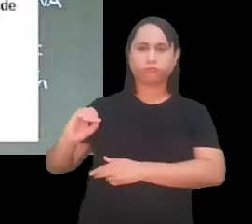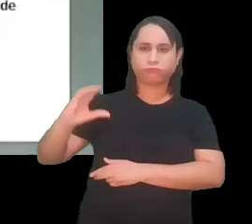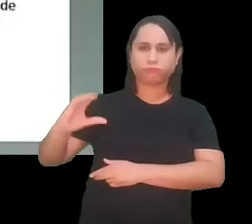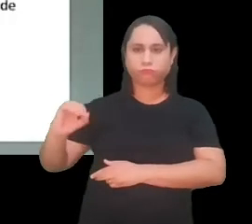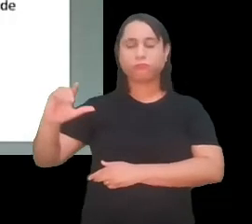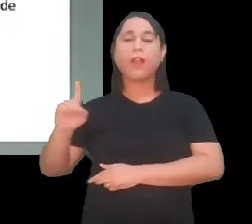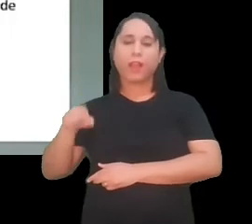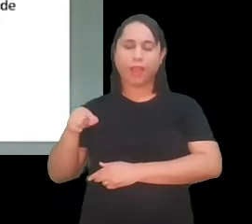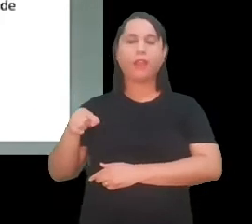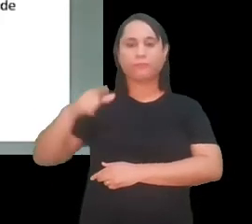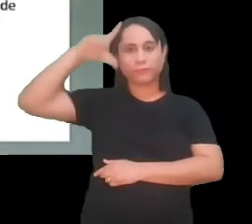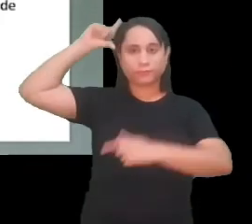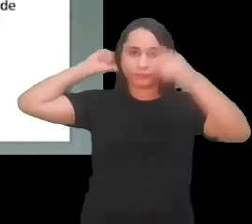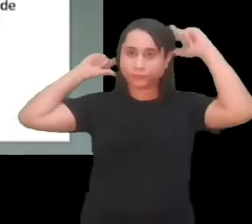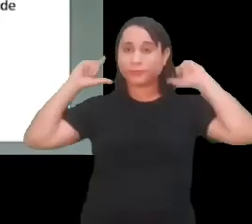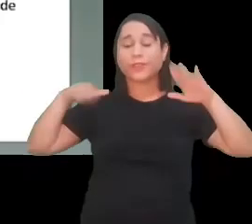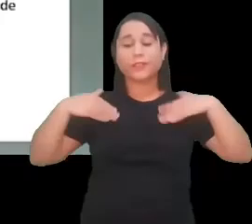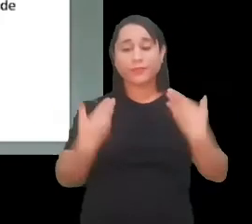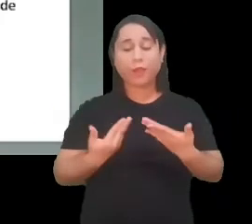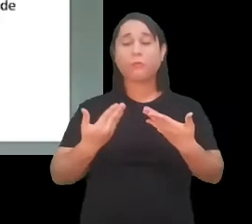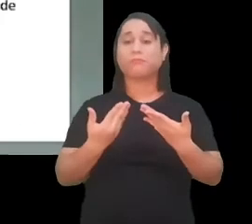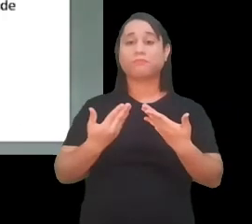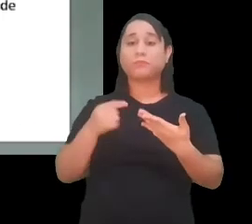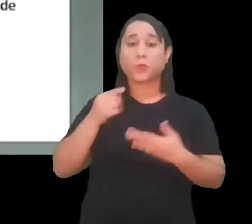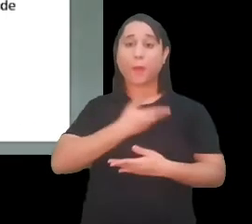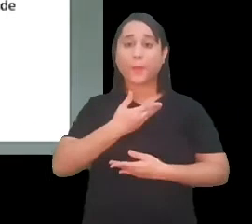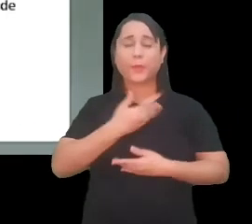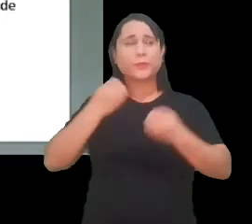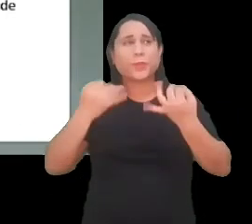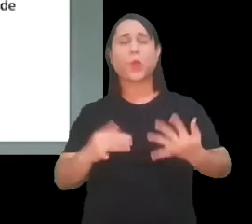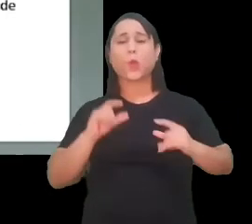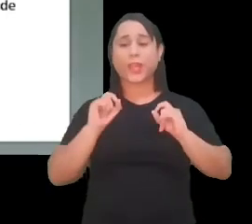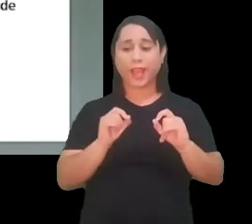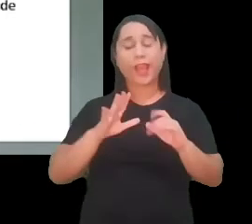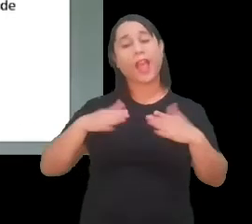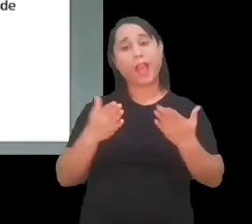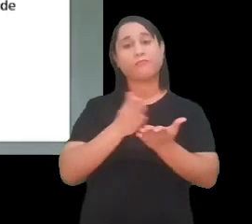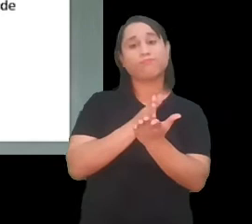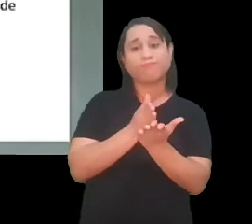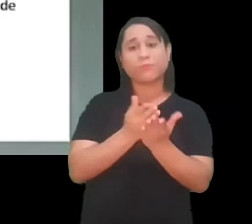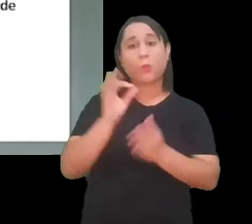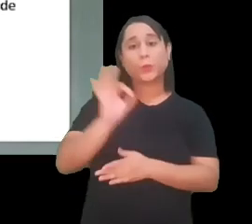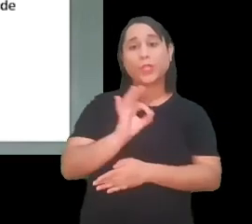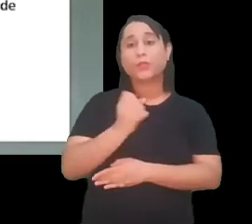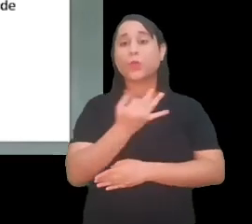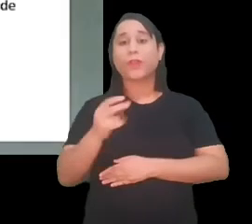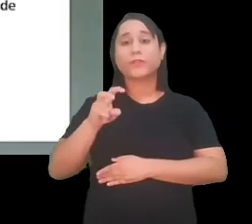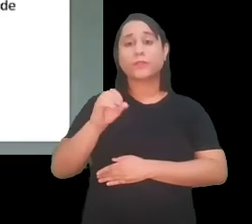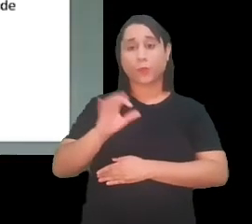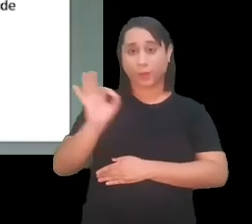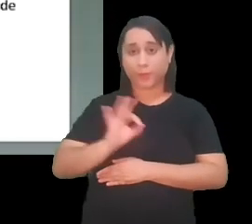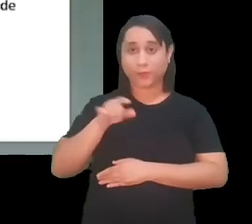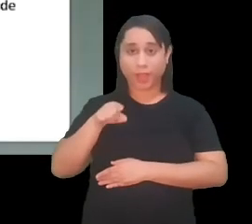Assim, concluiu que a chance de Leandro vir a ser calvo é de 50%. Essa conclusão baseia-se no fato